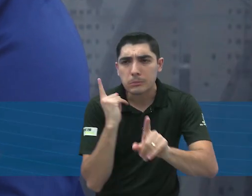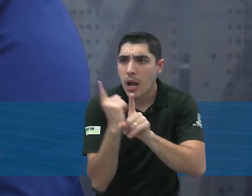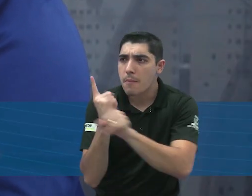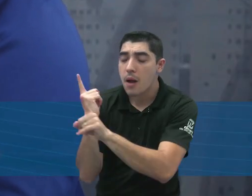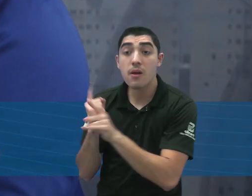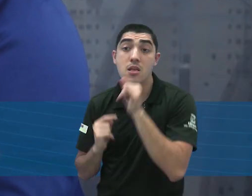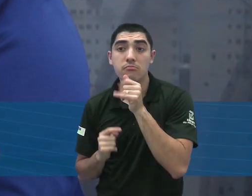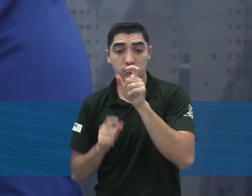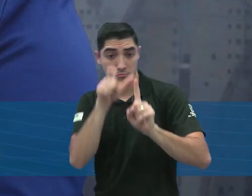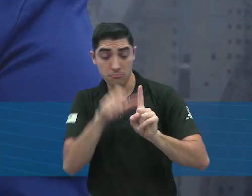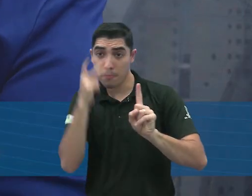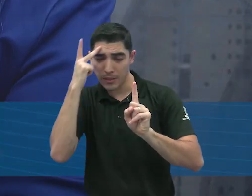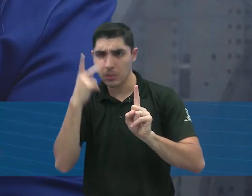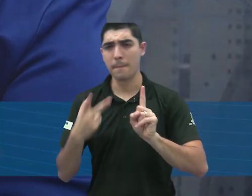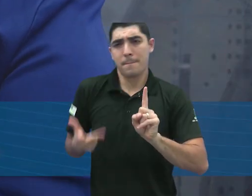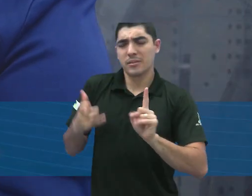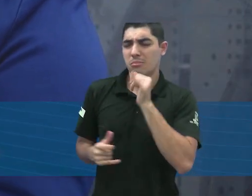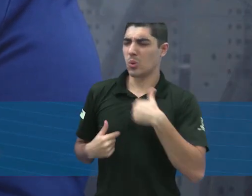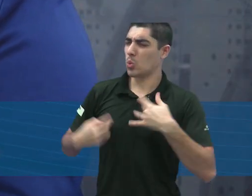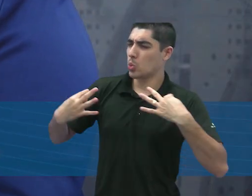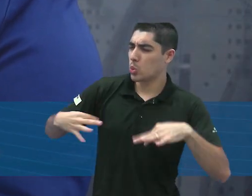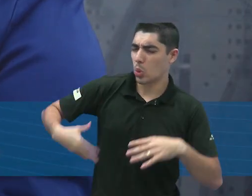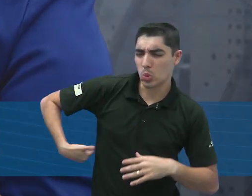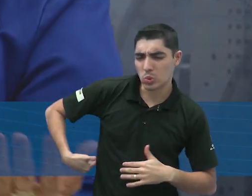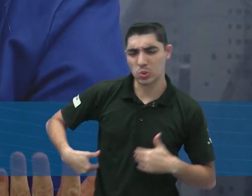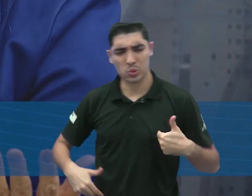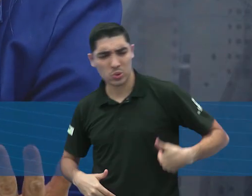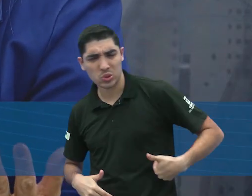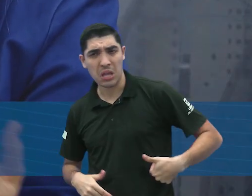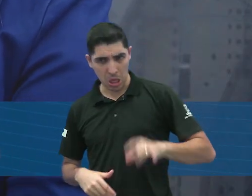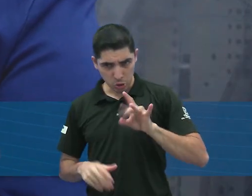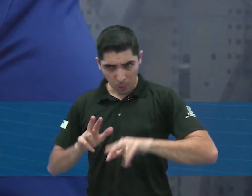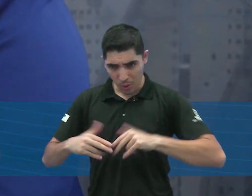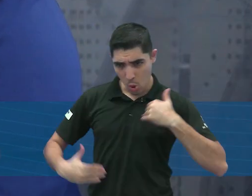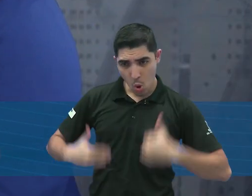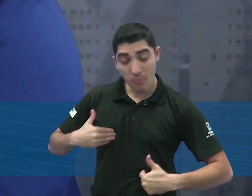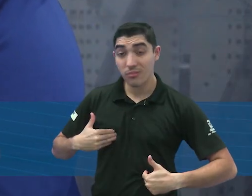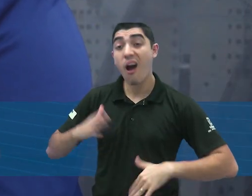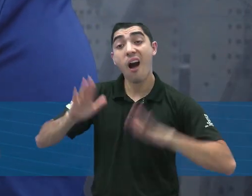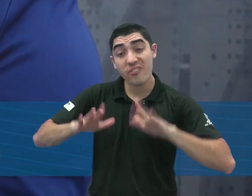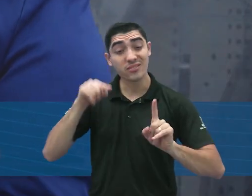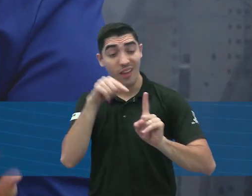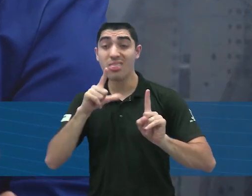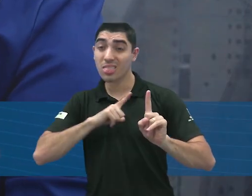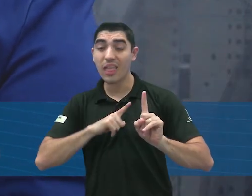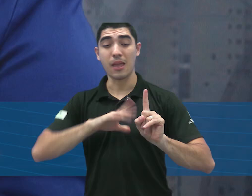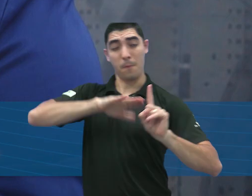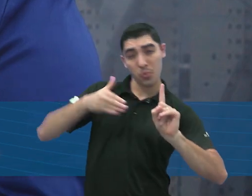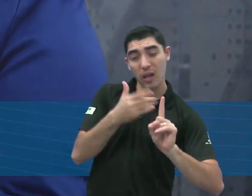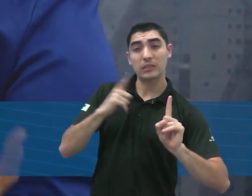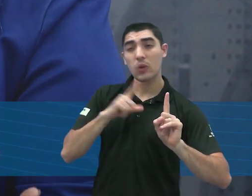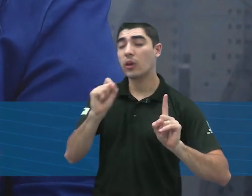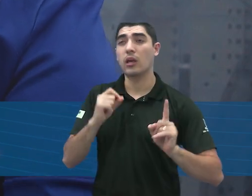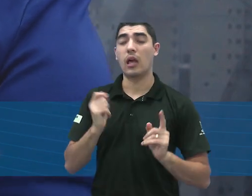o médico, né? Entender que aquela dor nas costas não é só causada por uma parte ergonômica, mas sim por um excesso de cobrança no